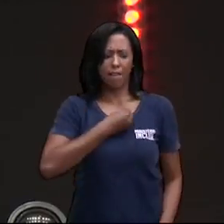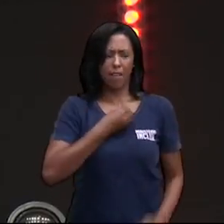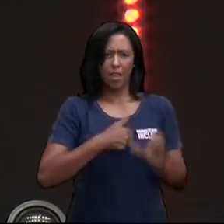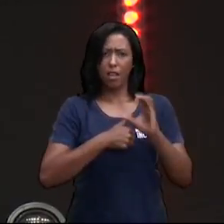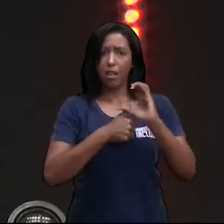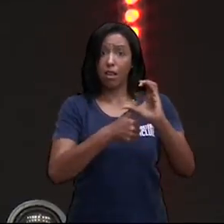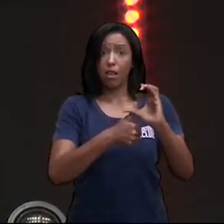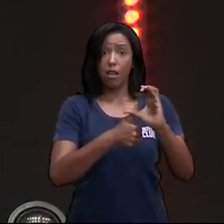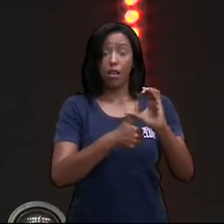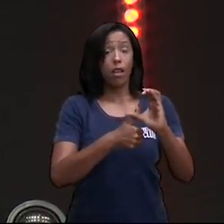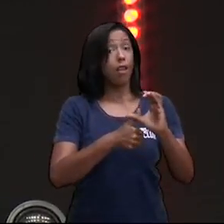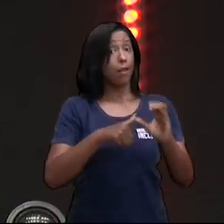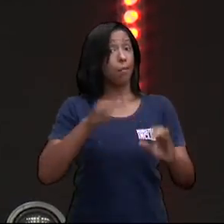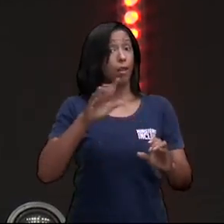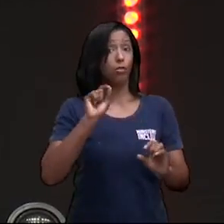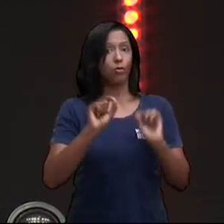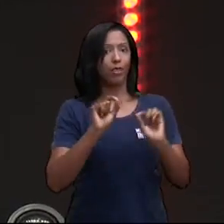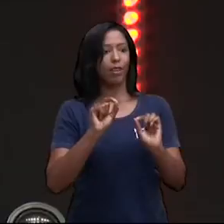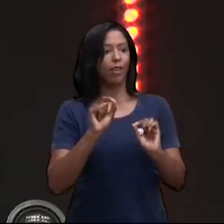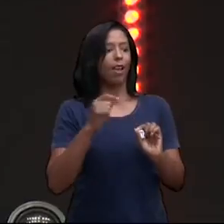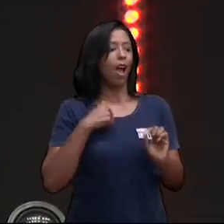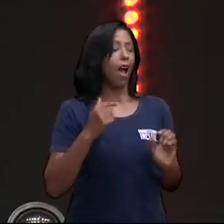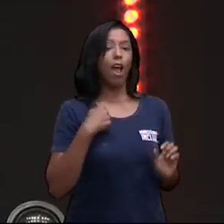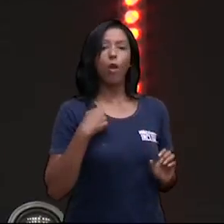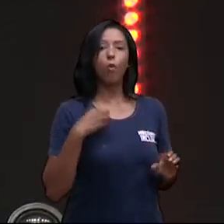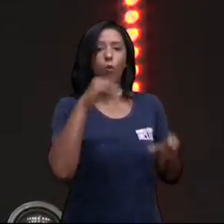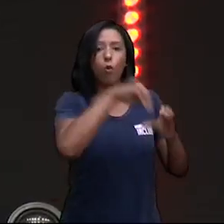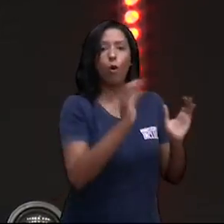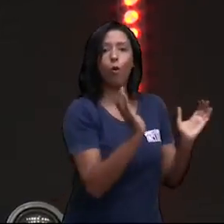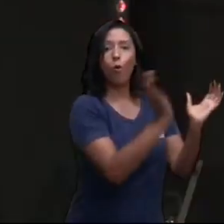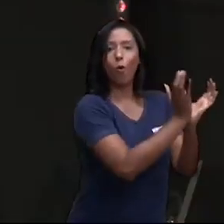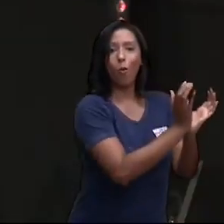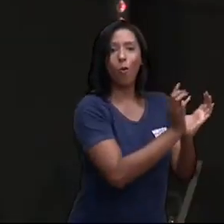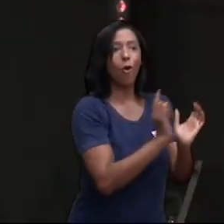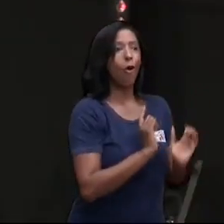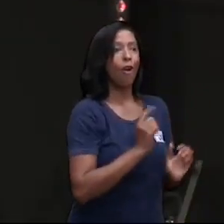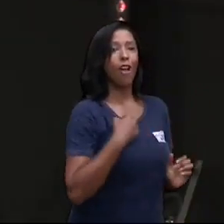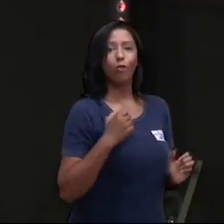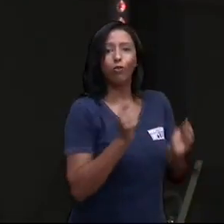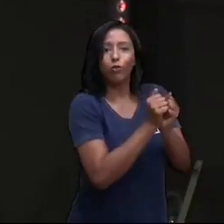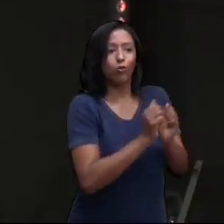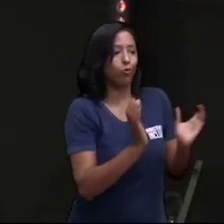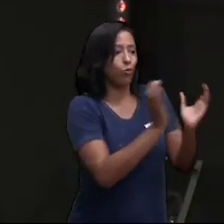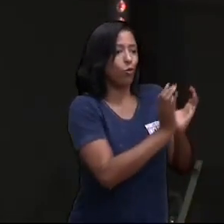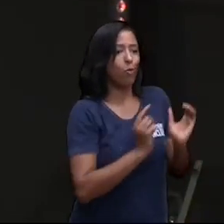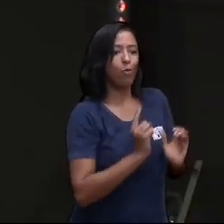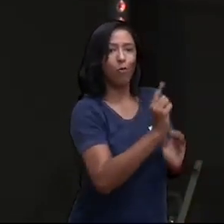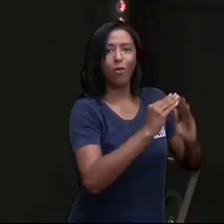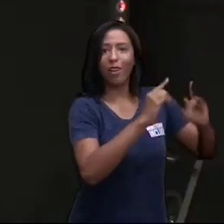é bem mais do que se associar com um grupo de pessoas que frequentam uma igreja trabalhou numa